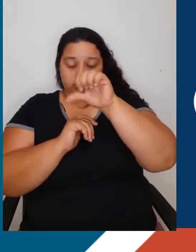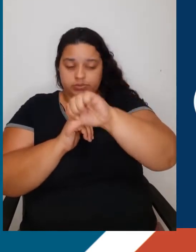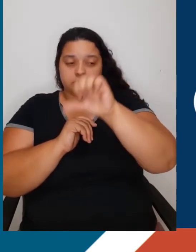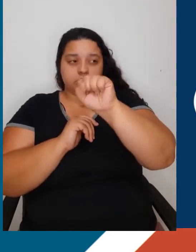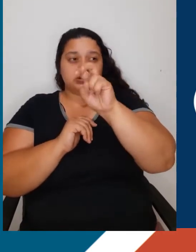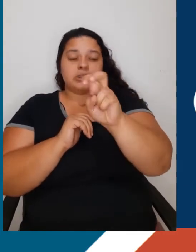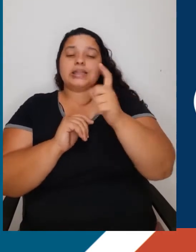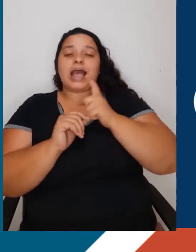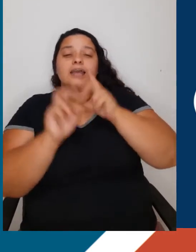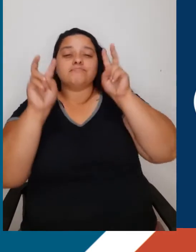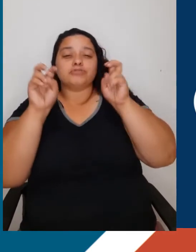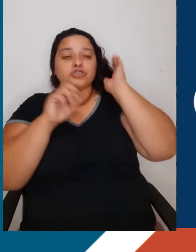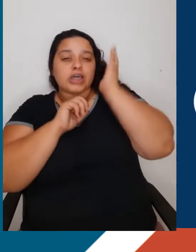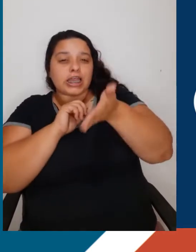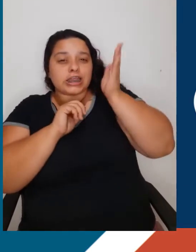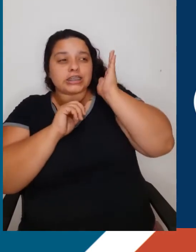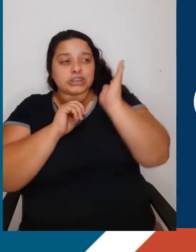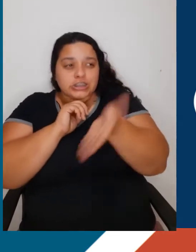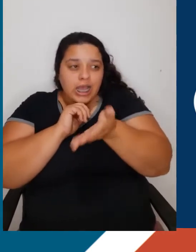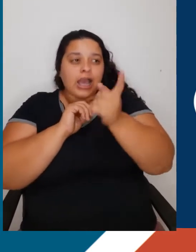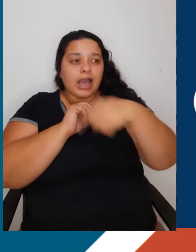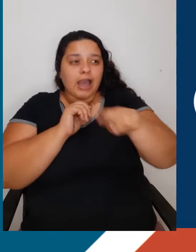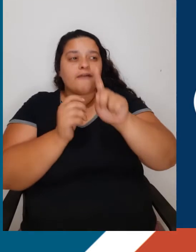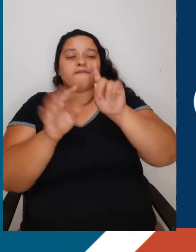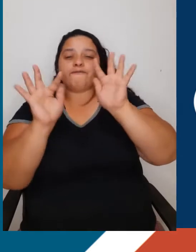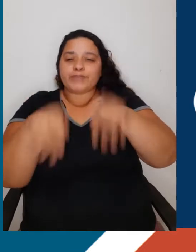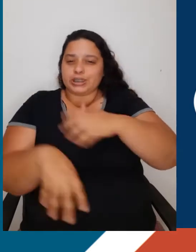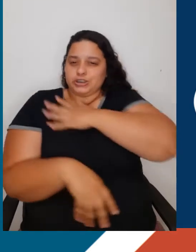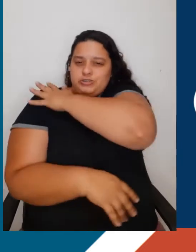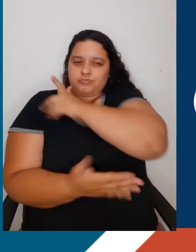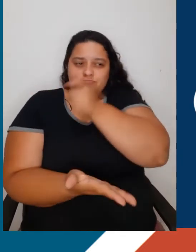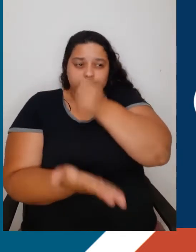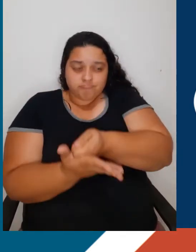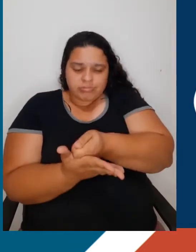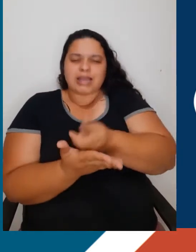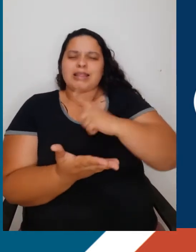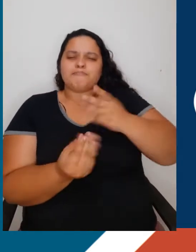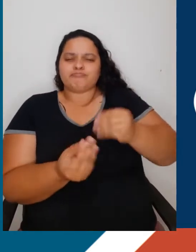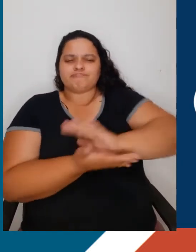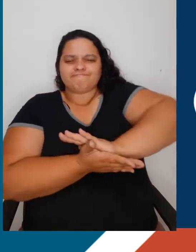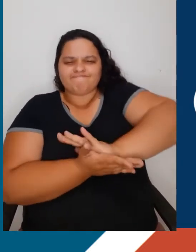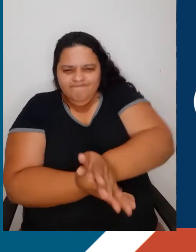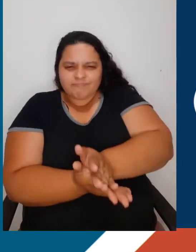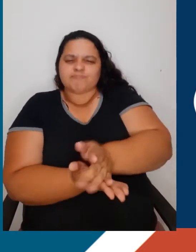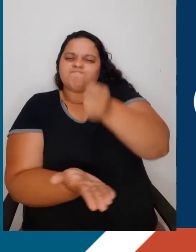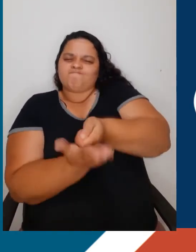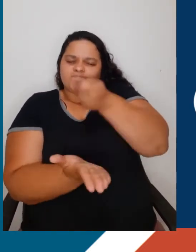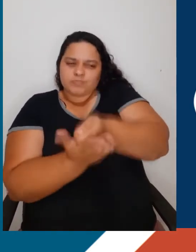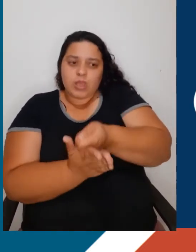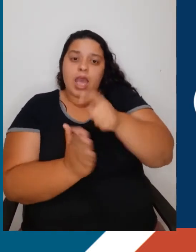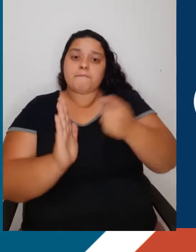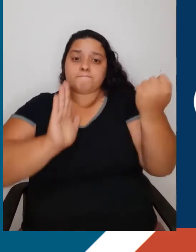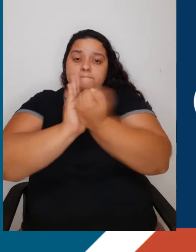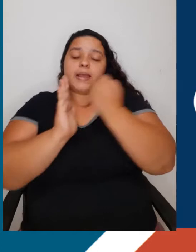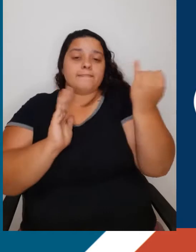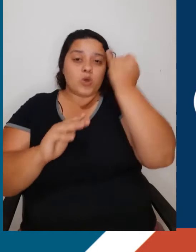das diretas já. O período da ditadura militar foi marcado pela repressão e autoritarismo. Esse é um marco muito importante